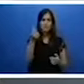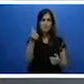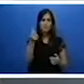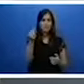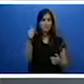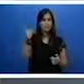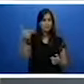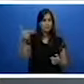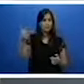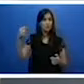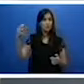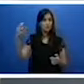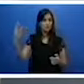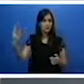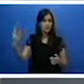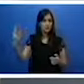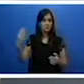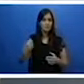1.623,